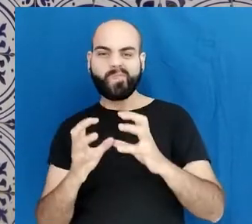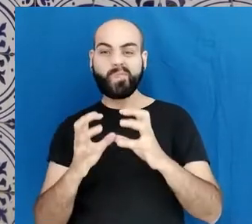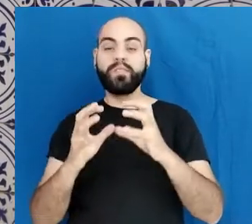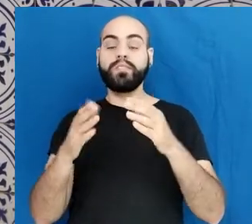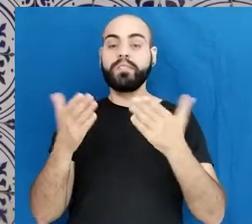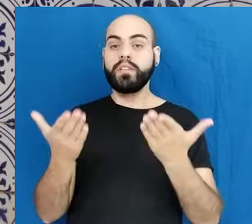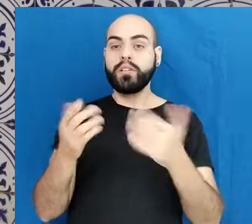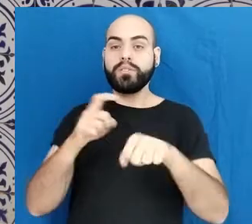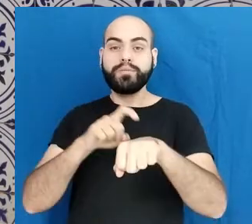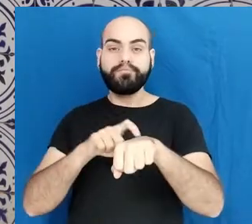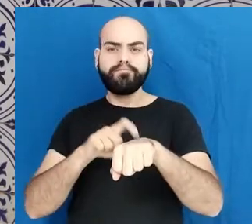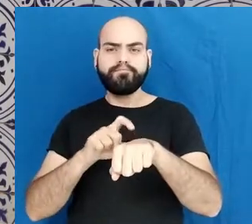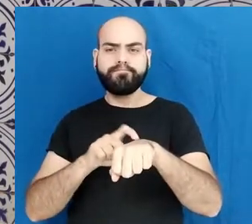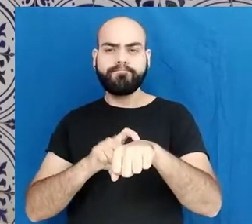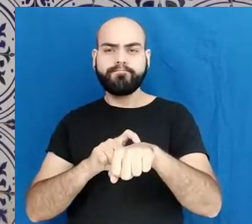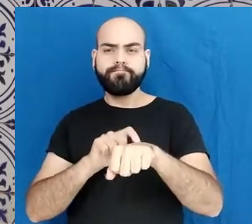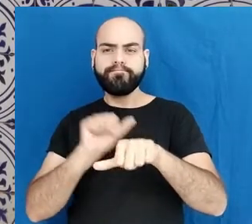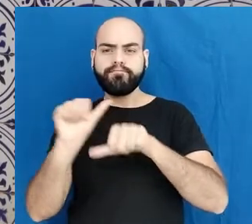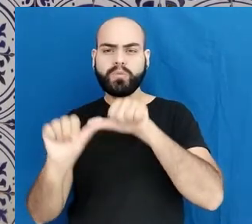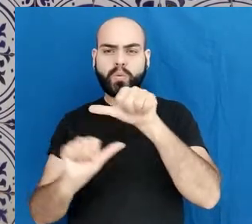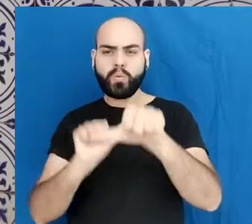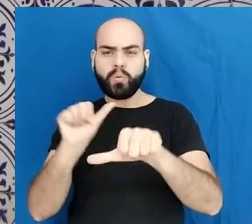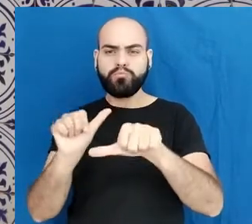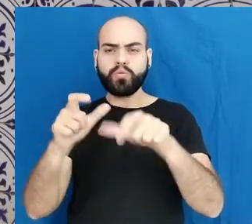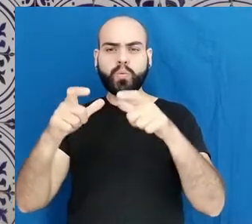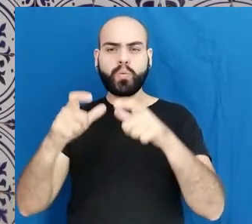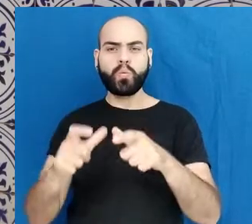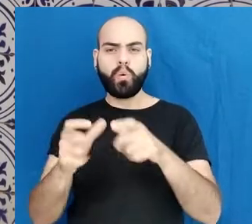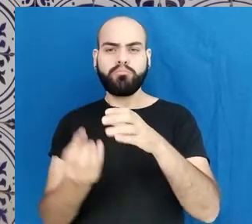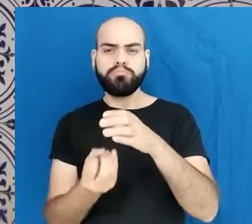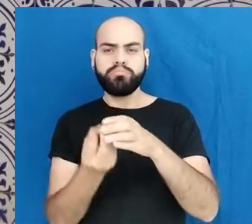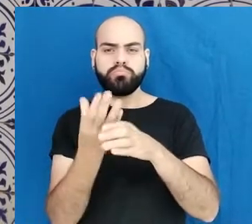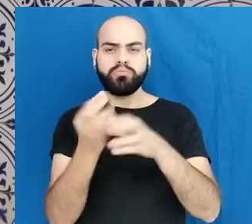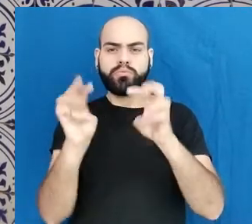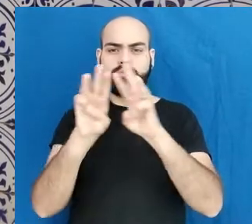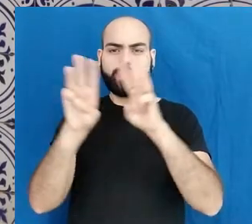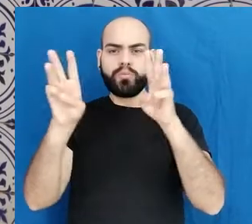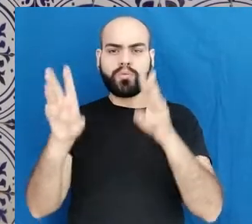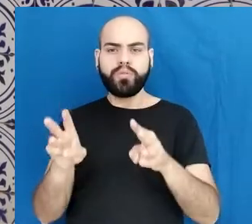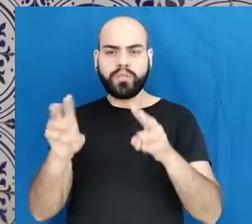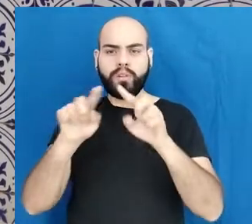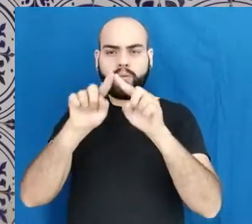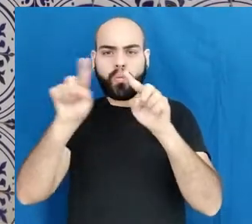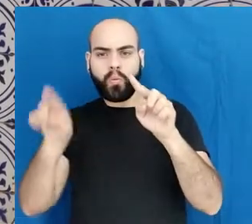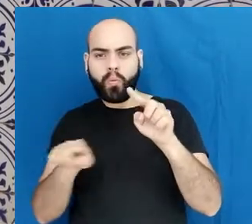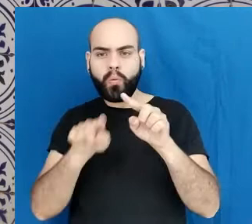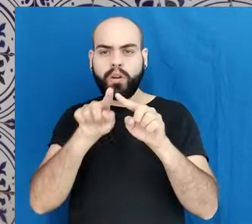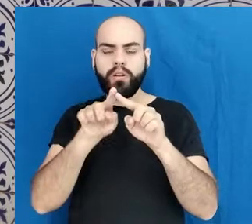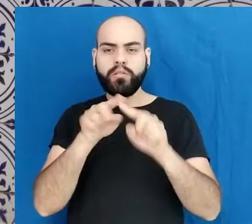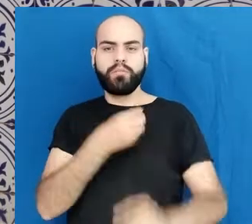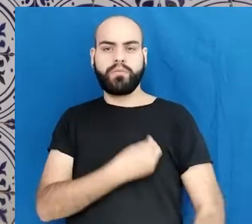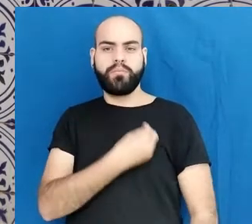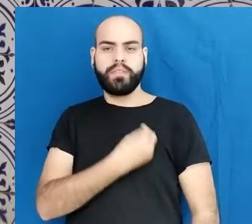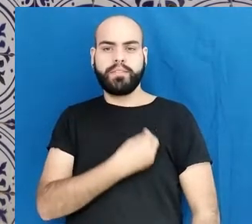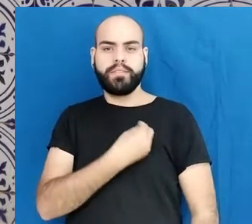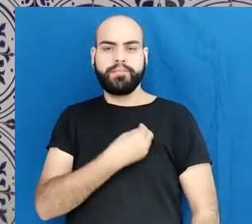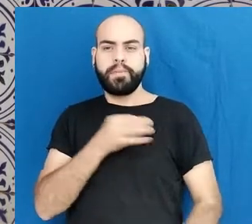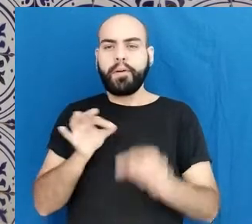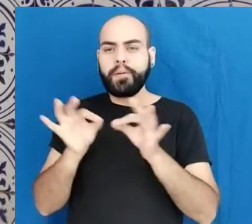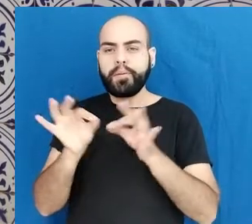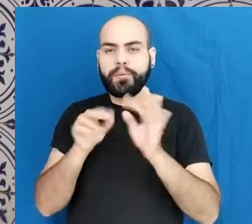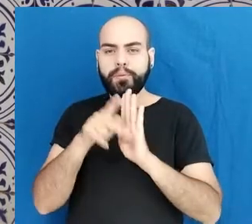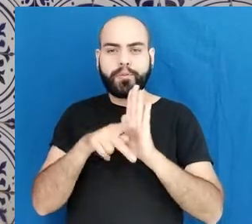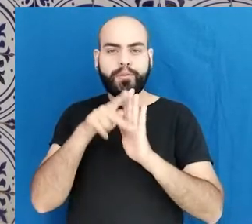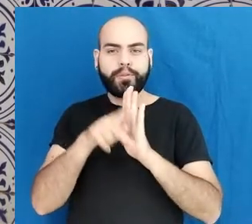depredados. Nesse momento, surge a ideia de transformar um espaço numa espécie de um pequeno museu redondo. Participaram desse projeto